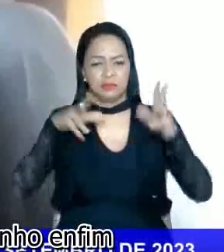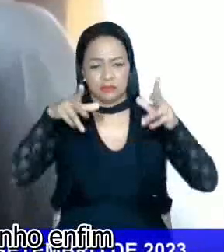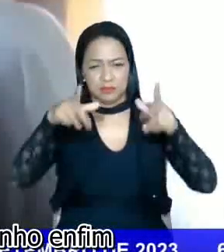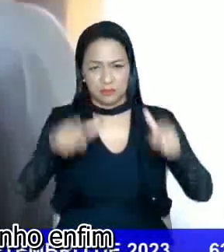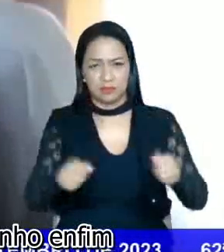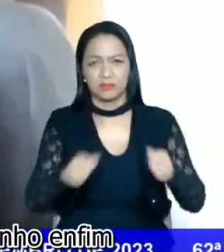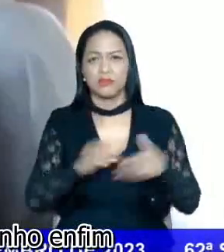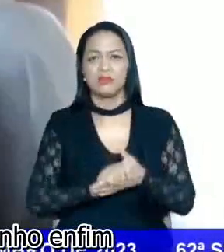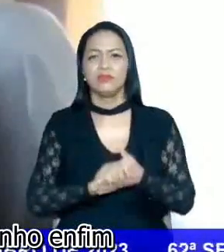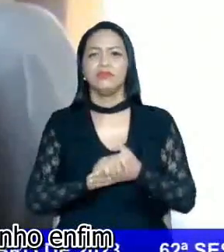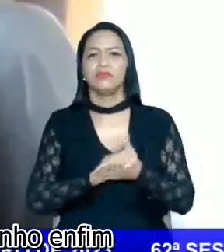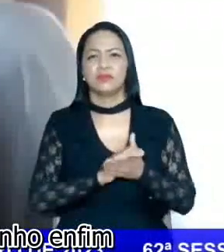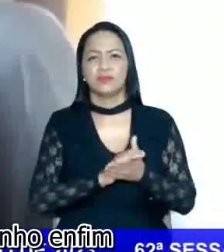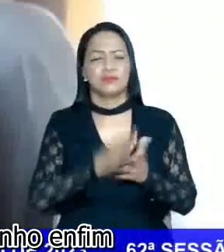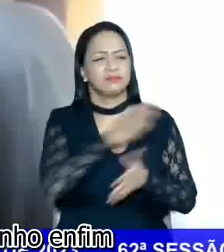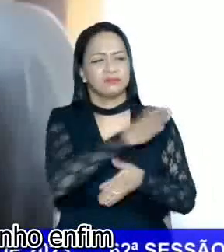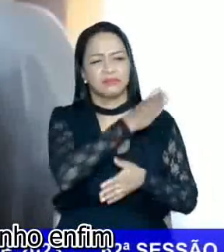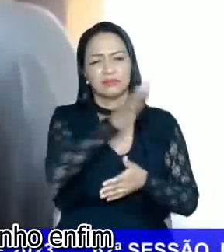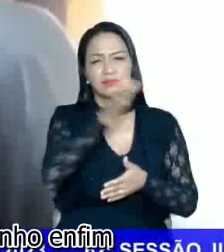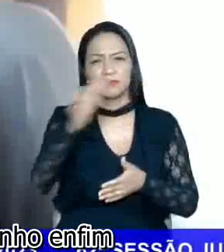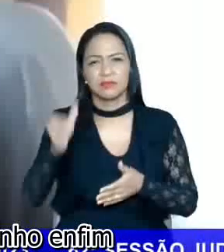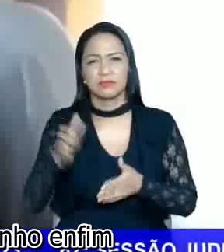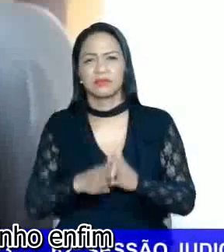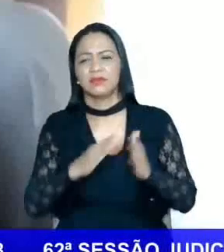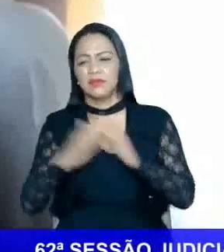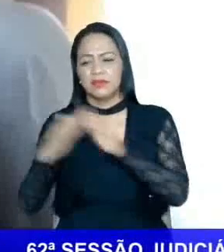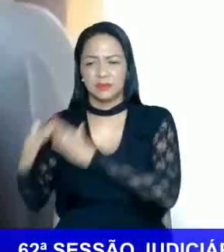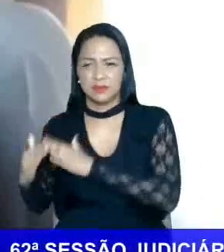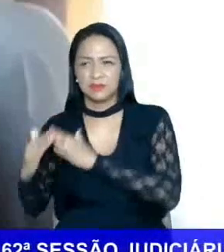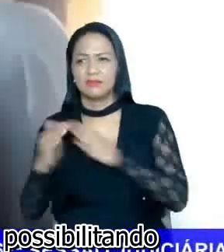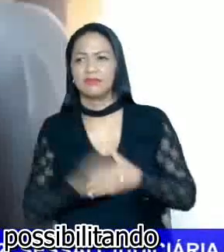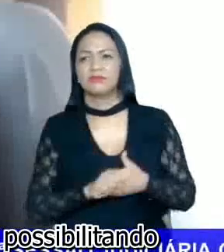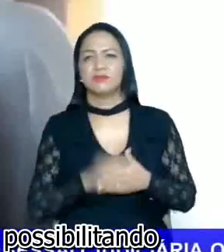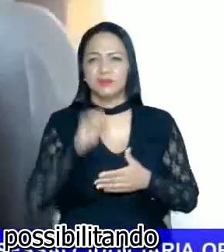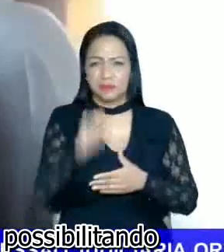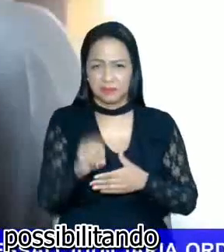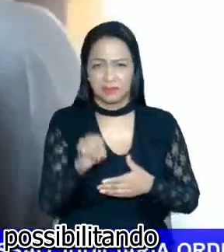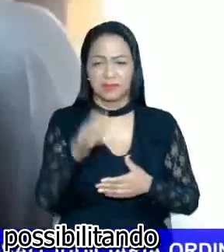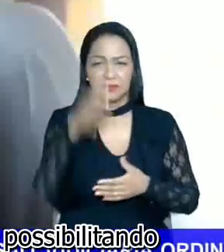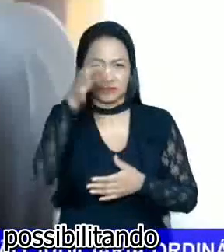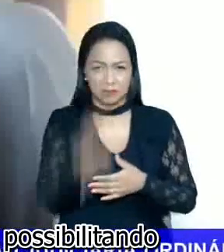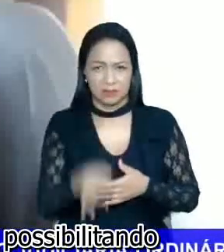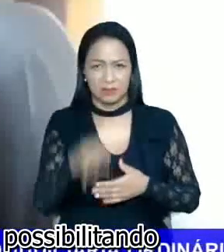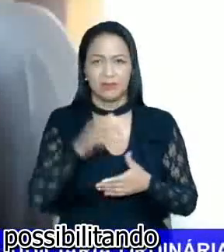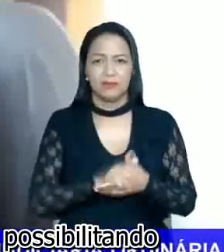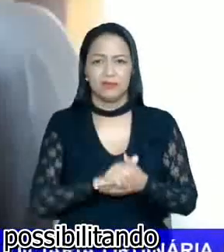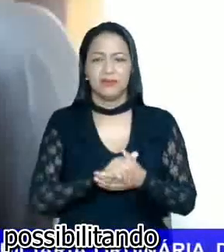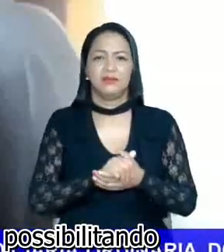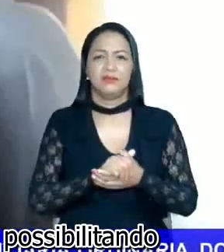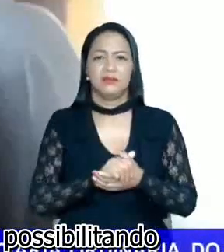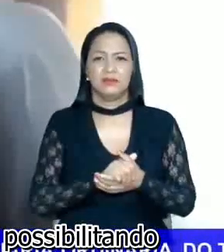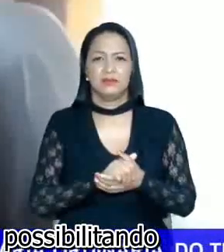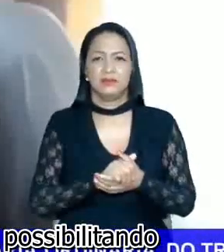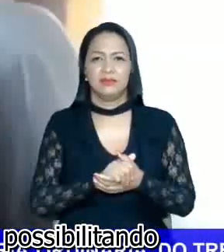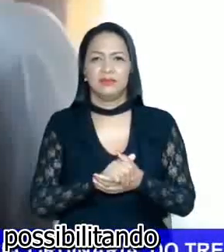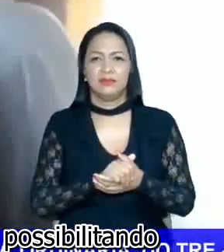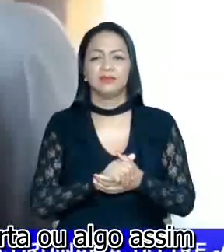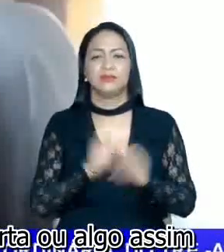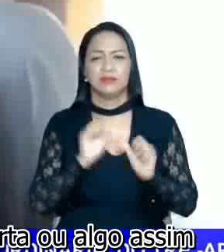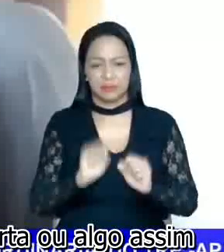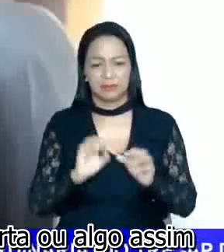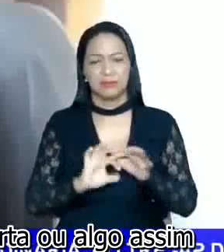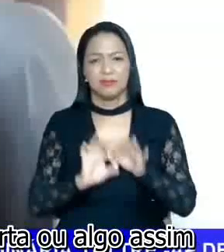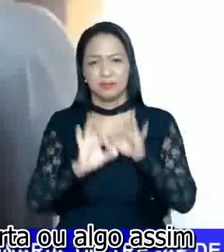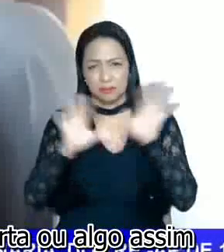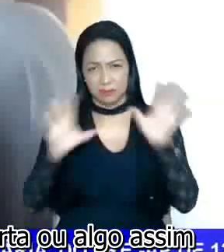as diligências, dito o que fez, ouviu o vizinho, etc., enfim, se ele tivesse feito uma certidão muito circunstanciada, né,